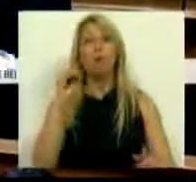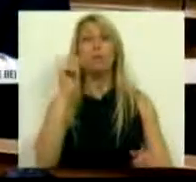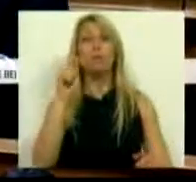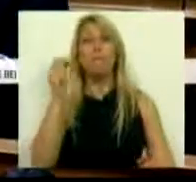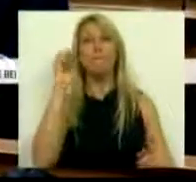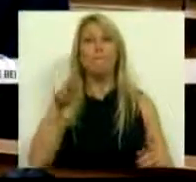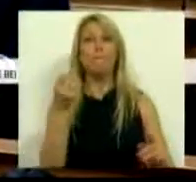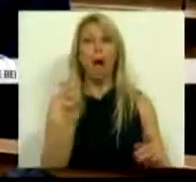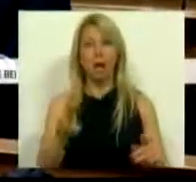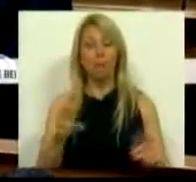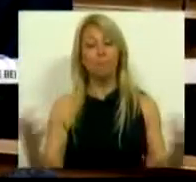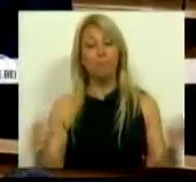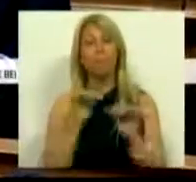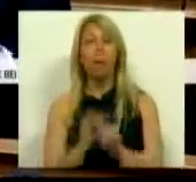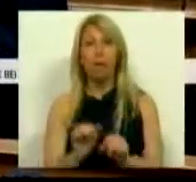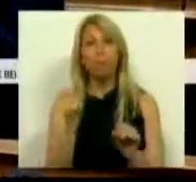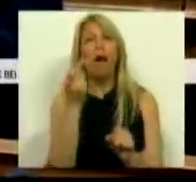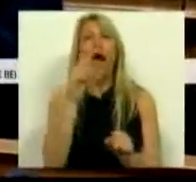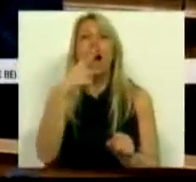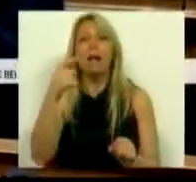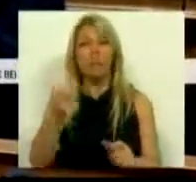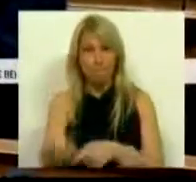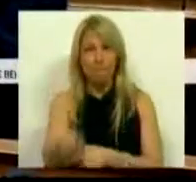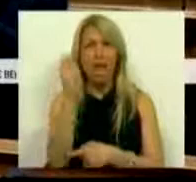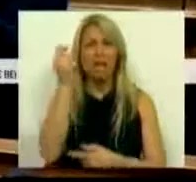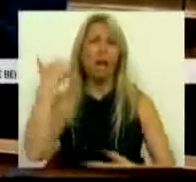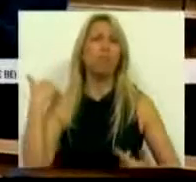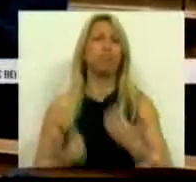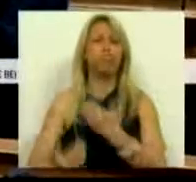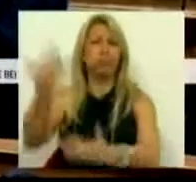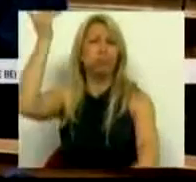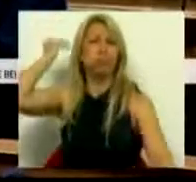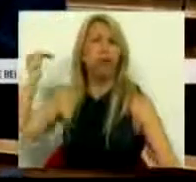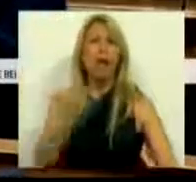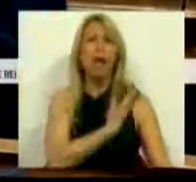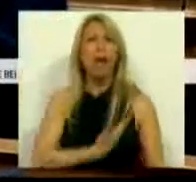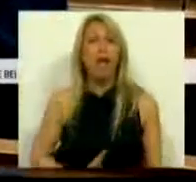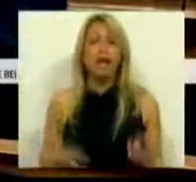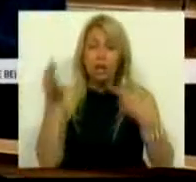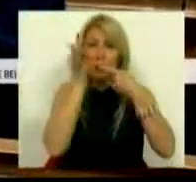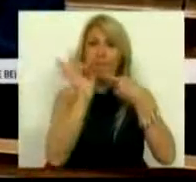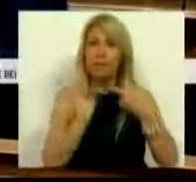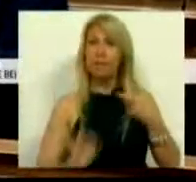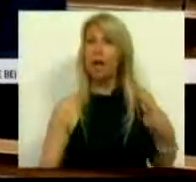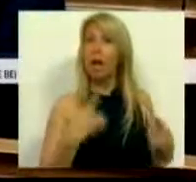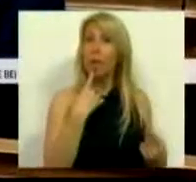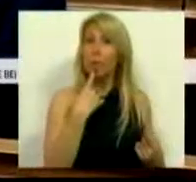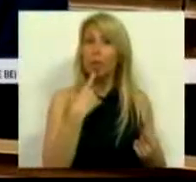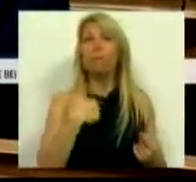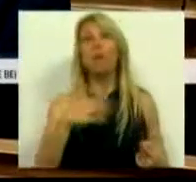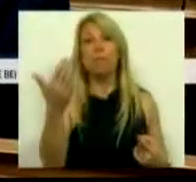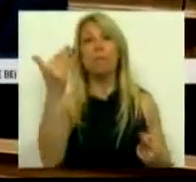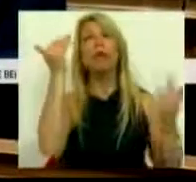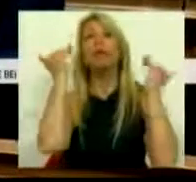tratar de uma arte de pesca ancestral com tantas especificidades e falta de